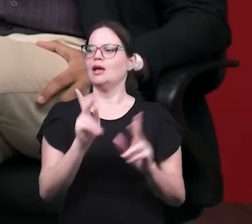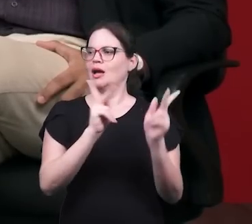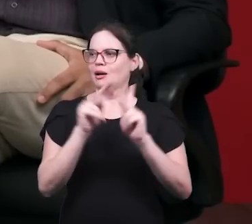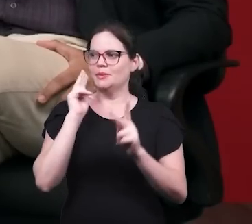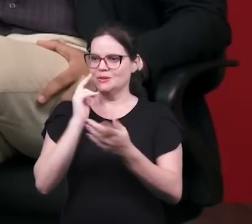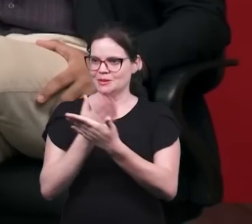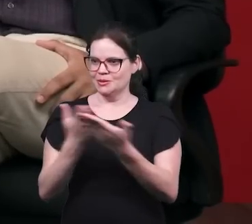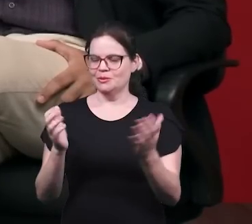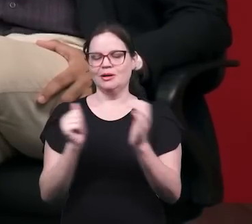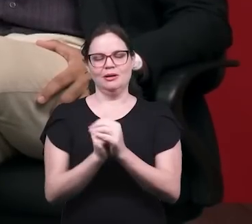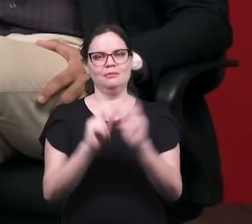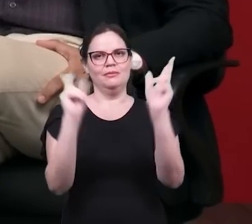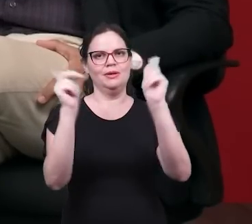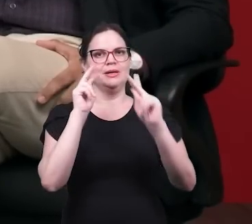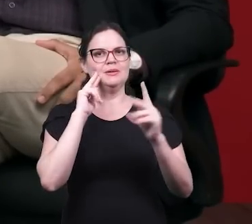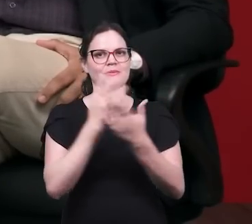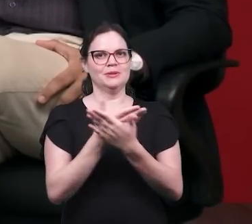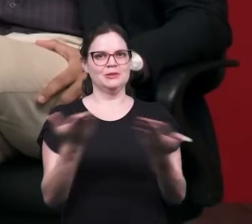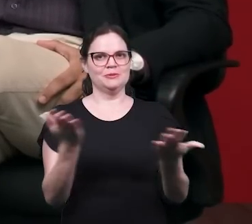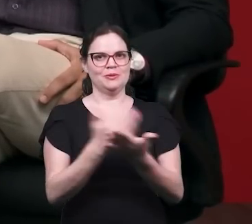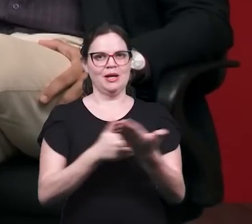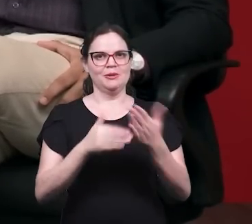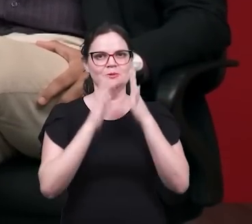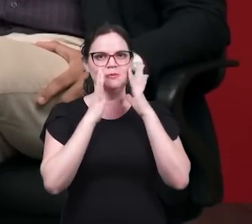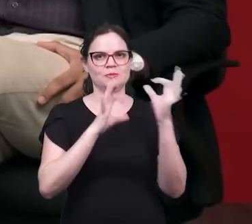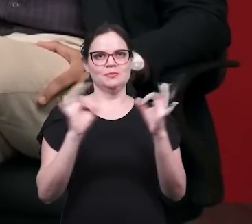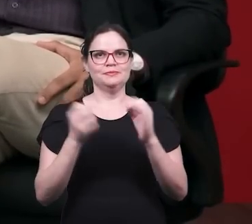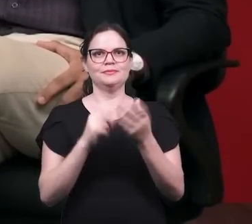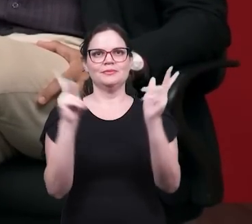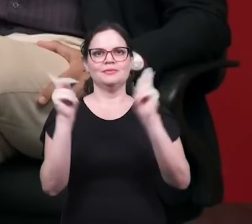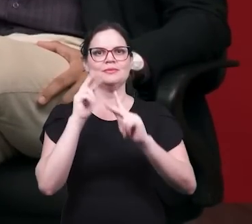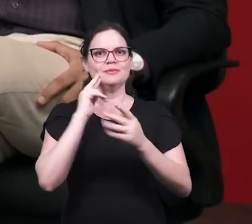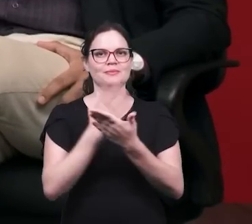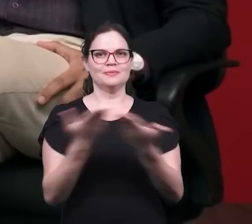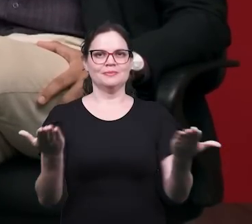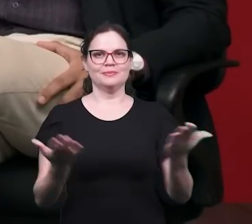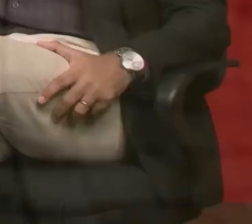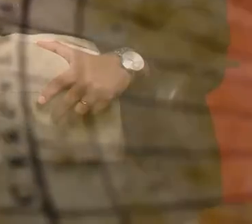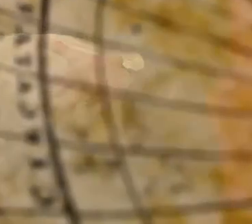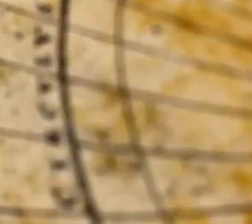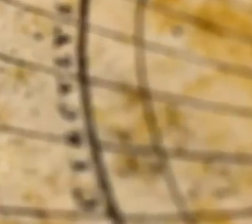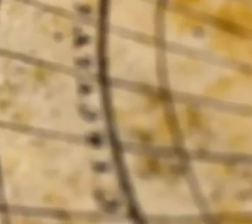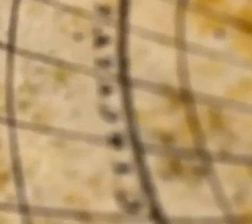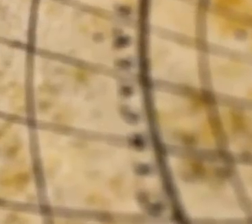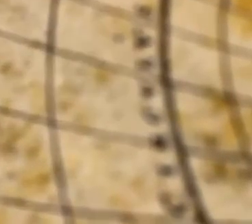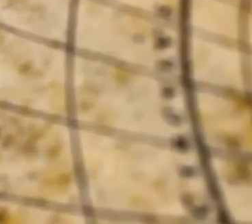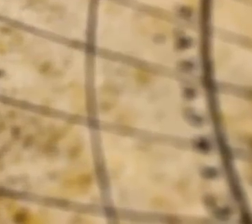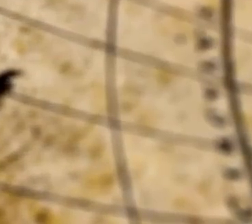professor Vinícius. Amém. Pai do Senhor a todos que nos assistem. Pai do Senhor a todos.